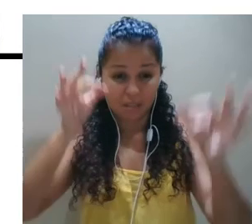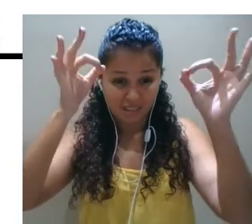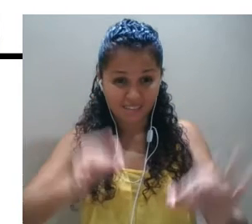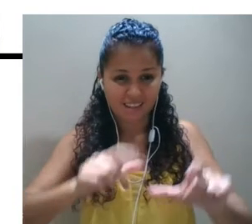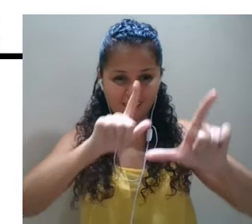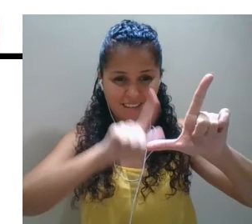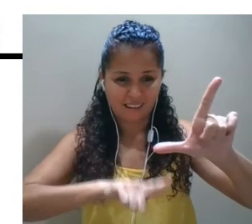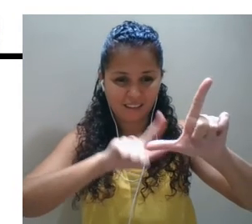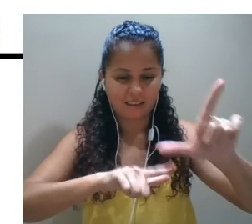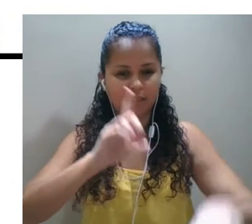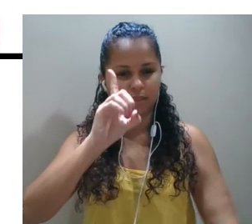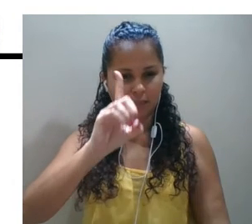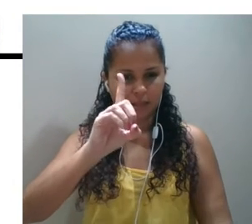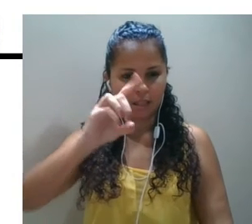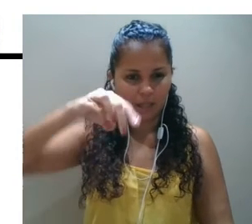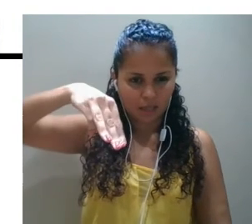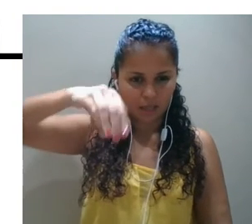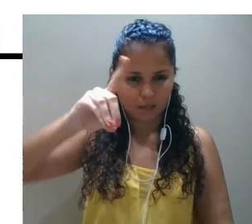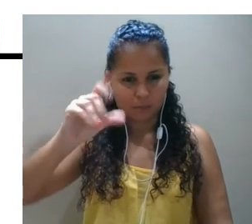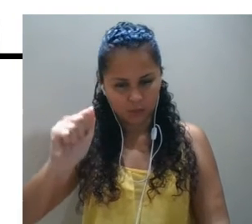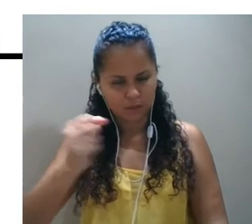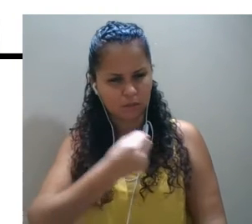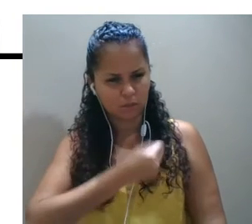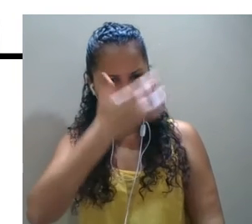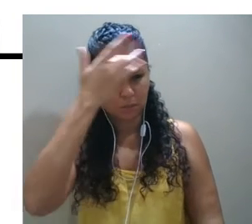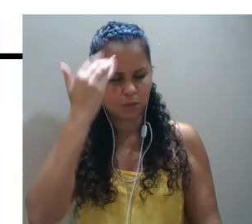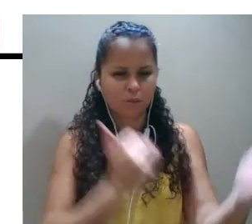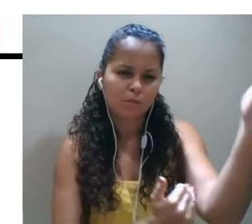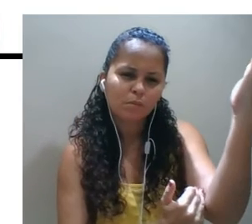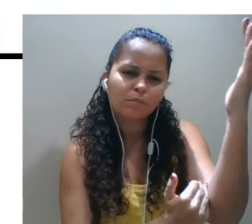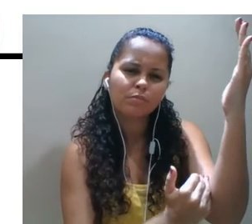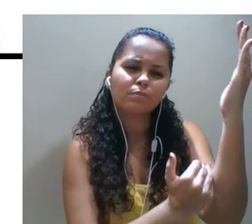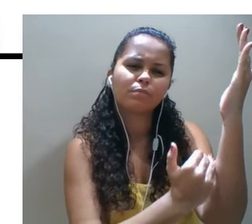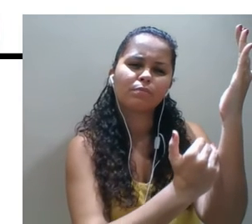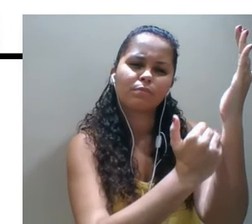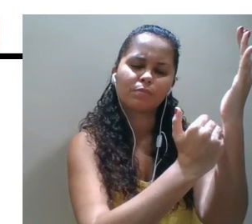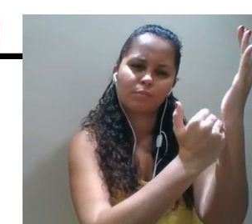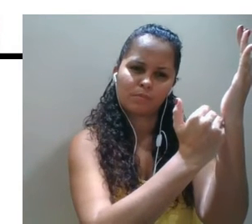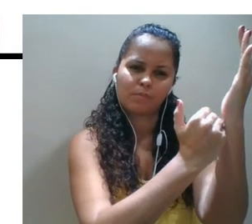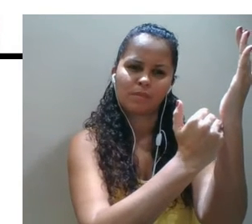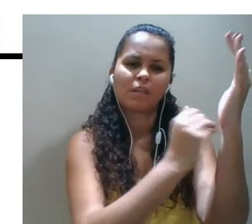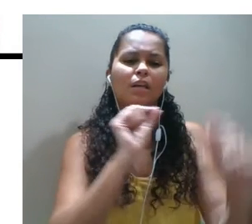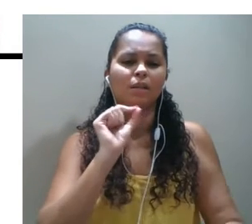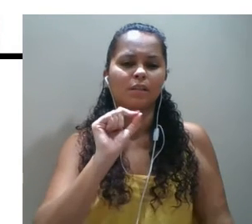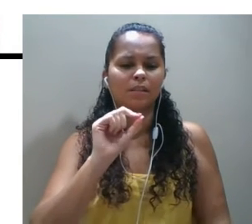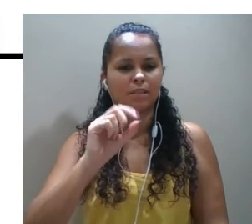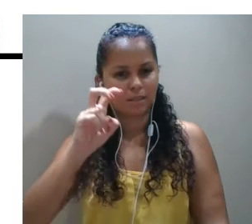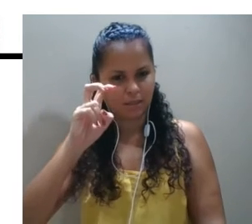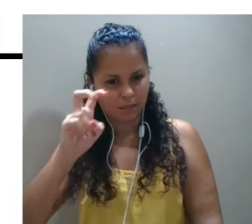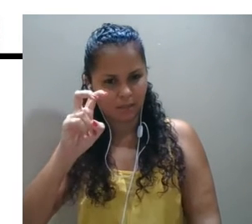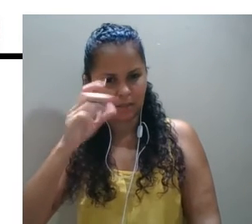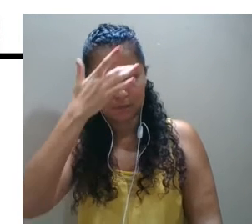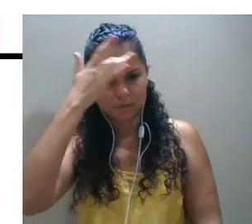certa é a letra D. A moda, então, do número de pessoas no elevador durante a subida do térreo ao quinto andar